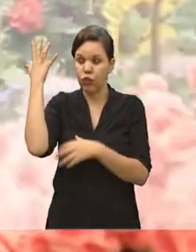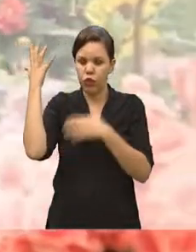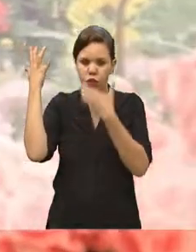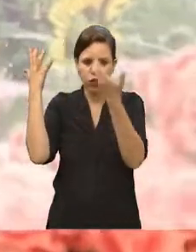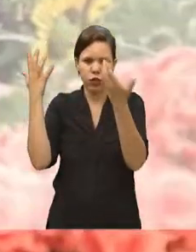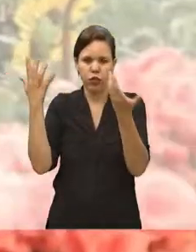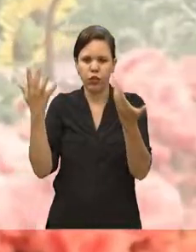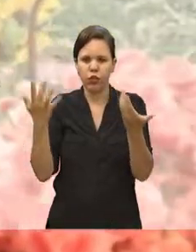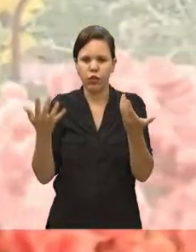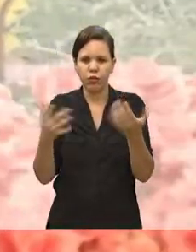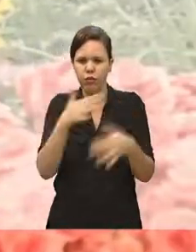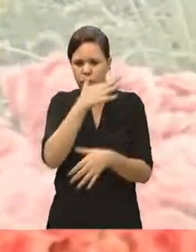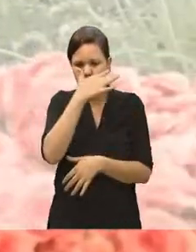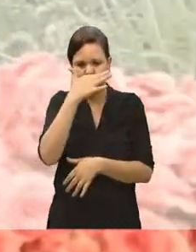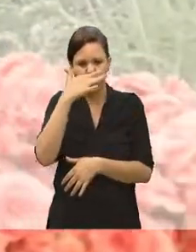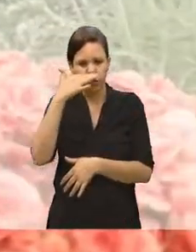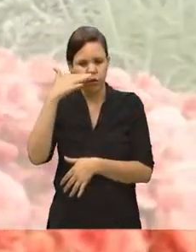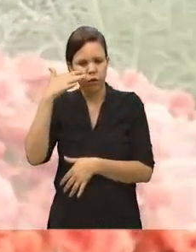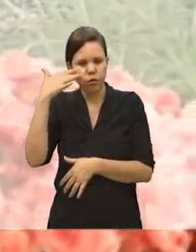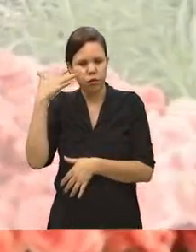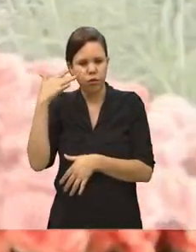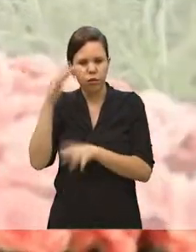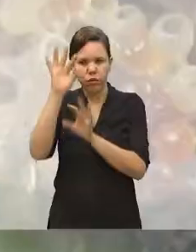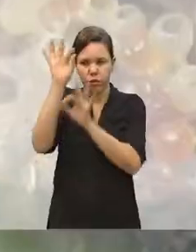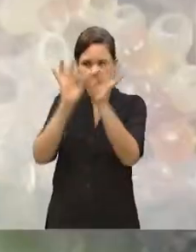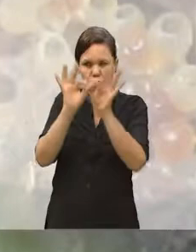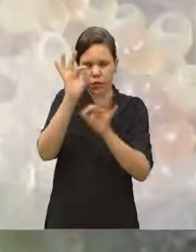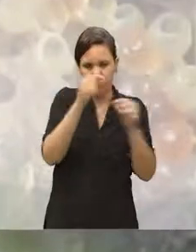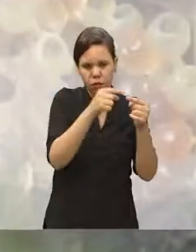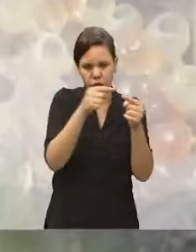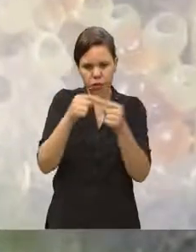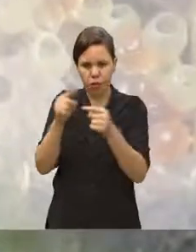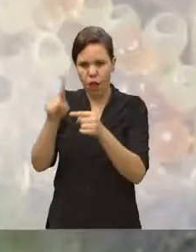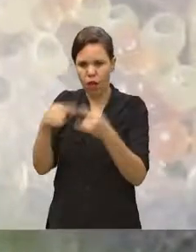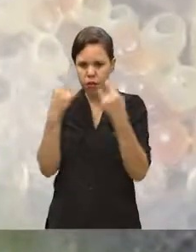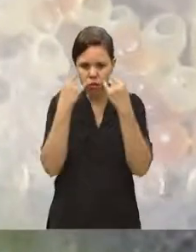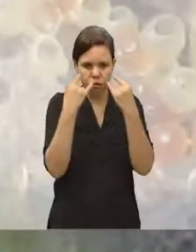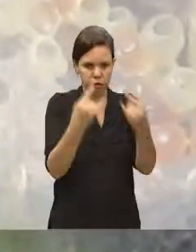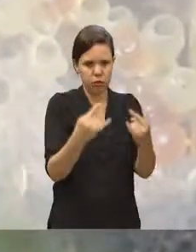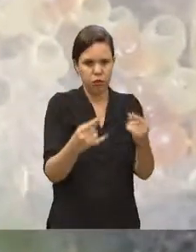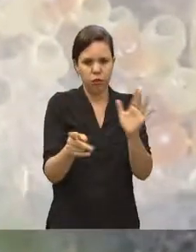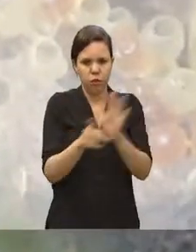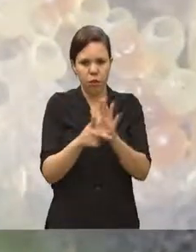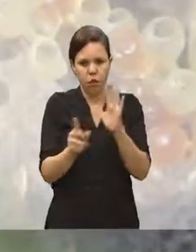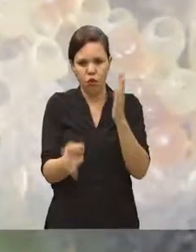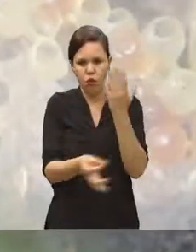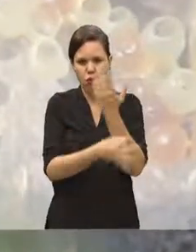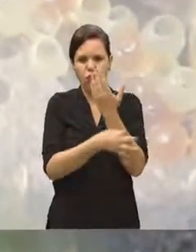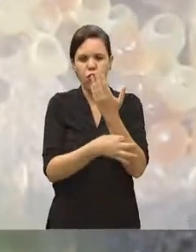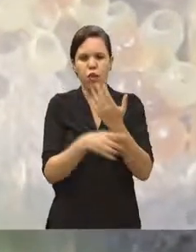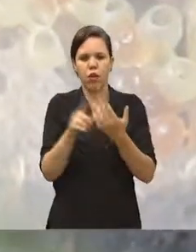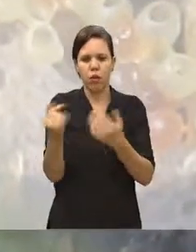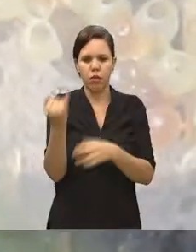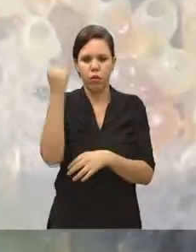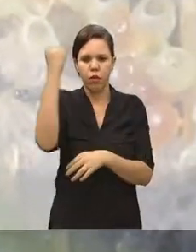frutíferas, ervas aromáticas e plantas ornamentais, são um chamariz para elas, que cumprem o importante papel no planeta